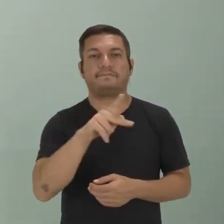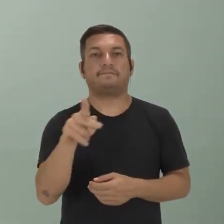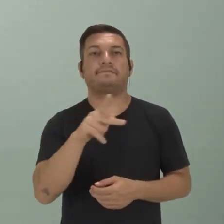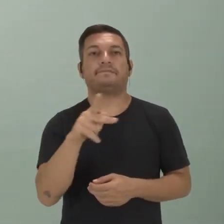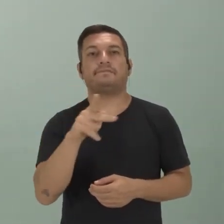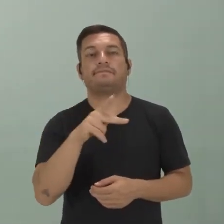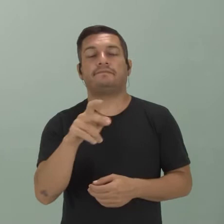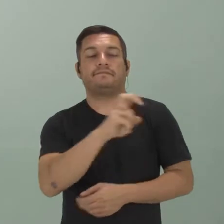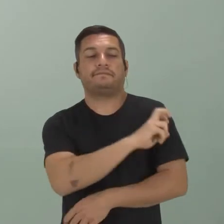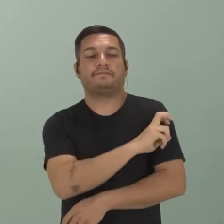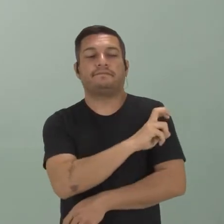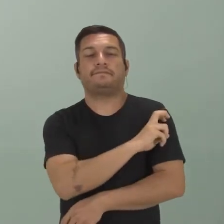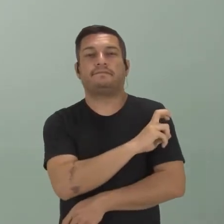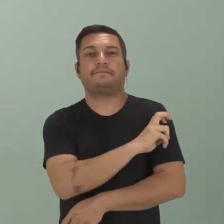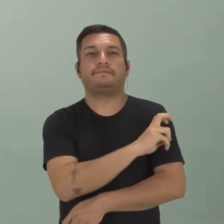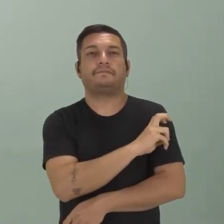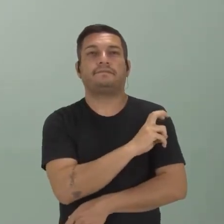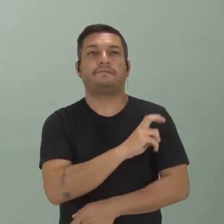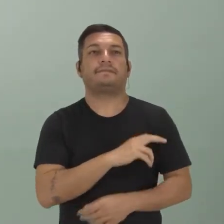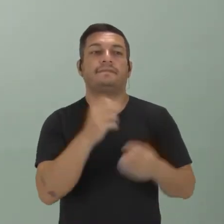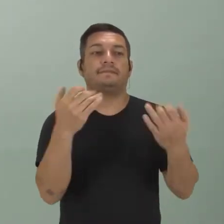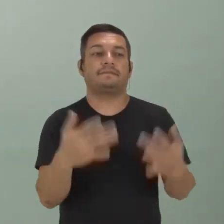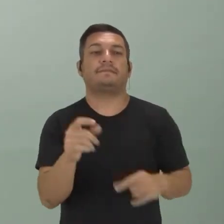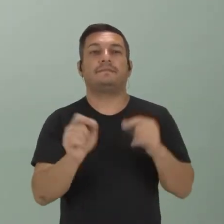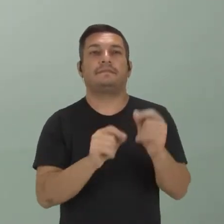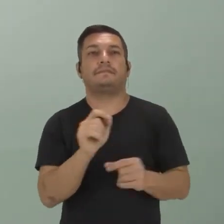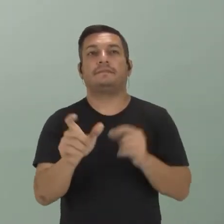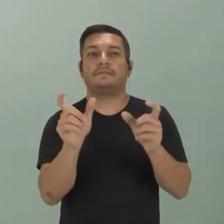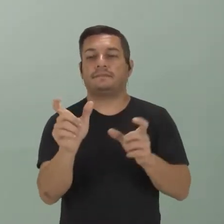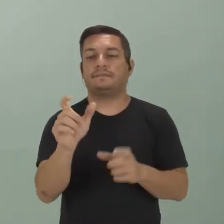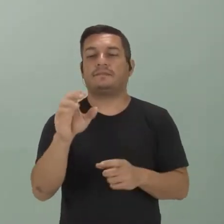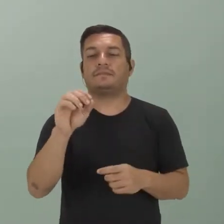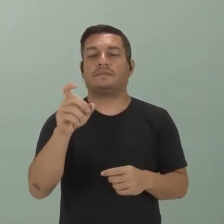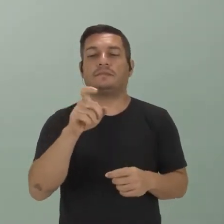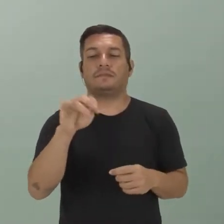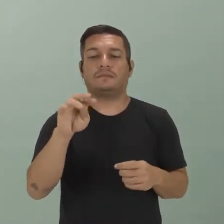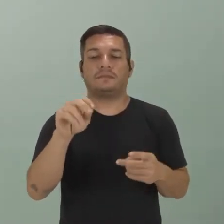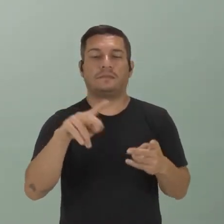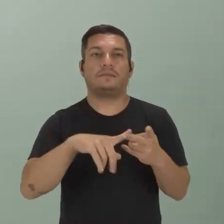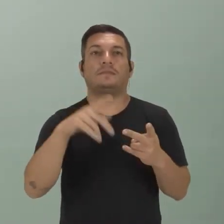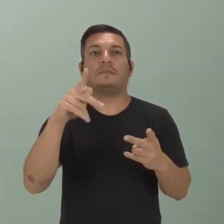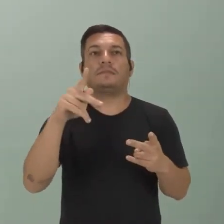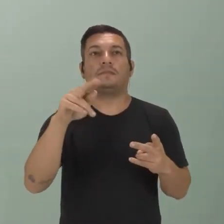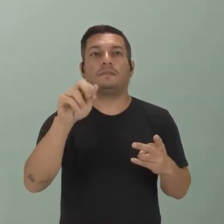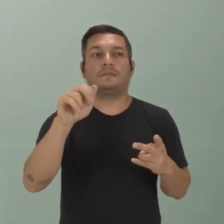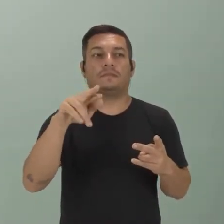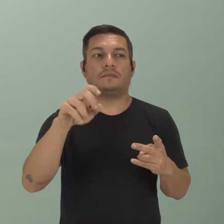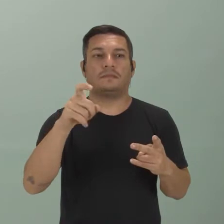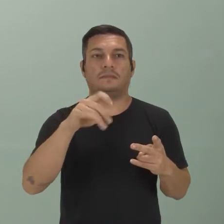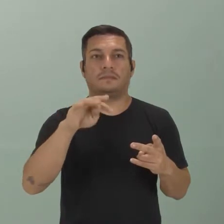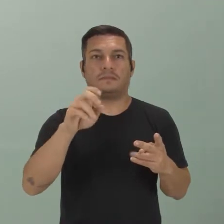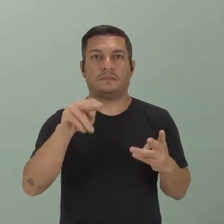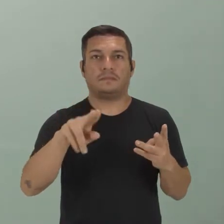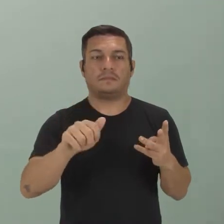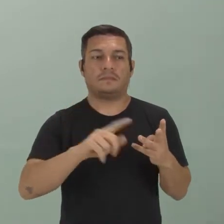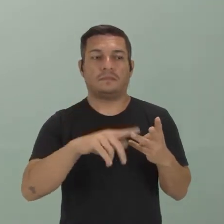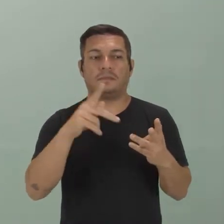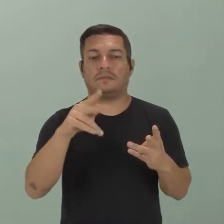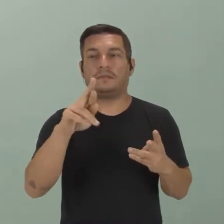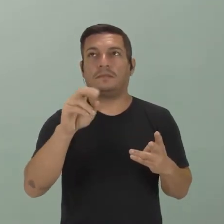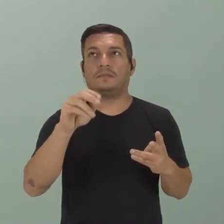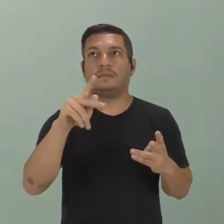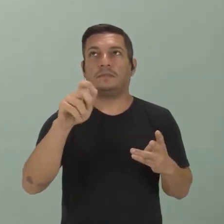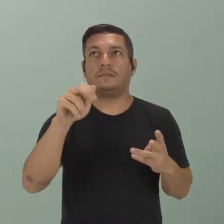acho que lá do quinto ano, falavam sobre as palavras oxítonas, paroxítonas e proparoxítonas. E nós, para